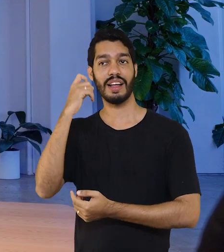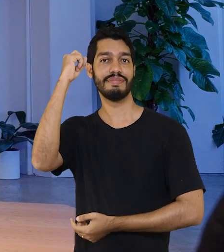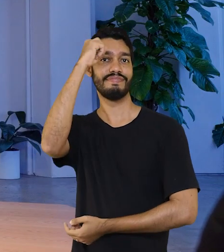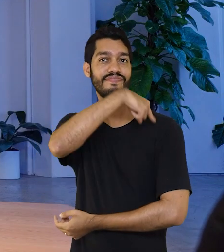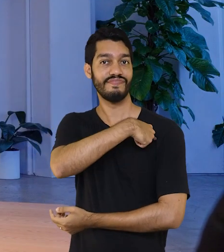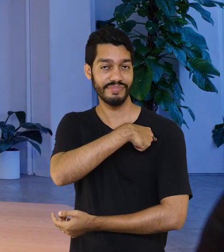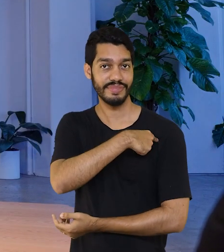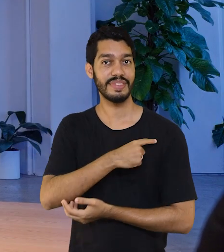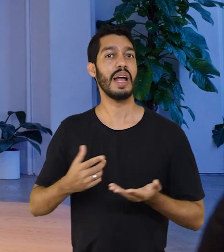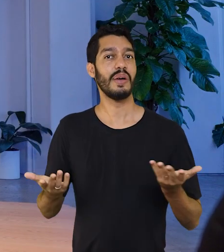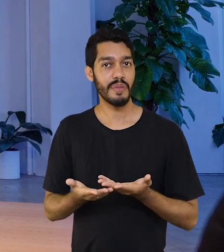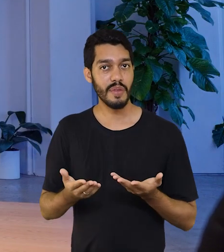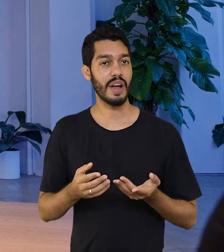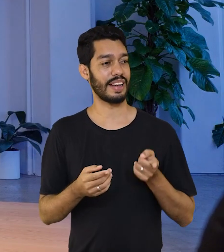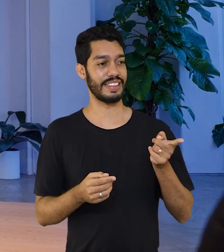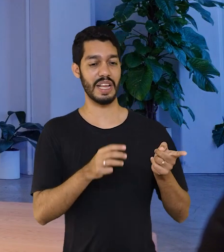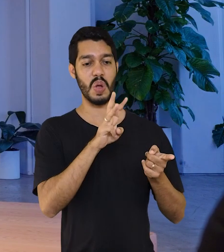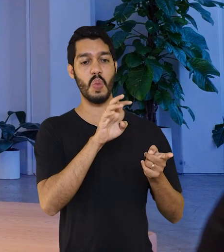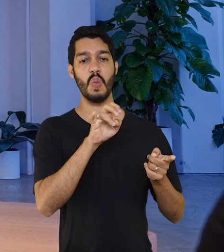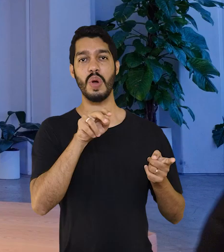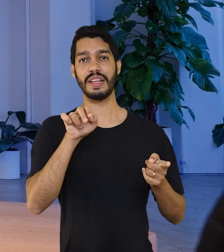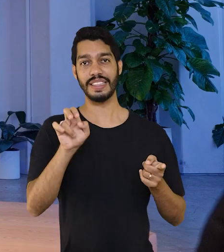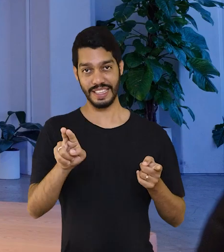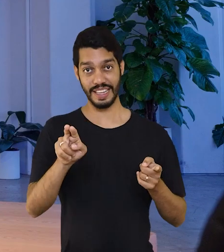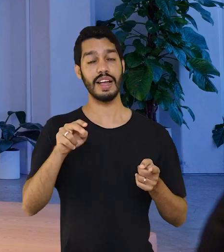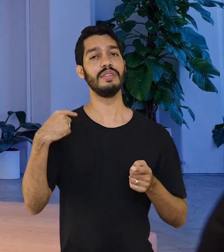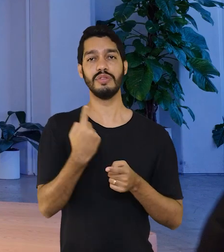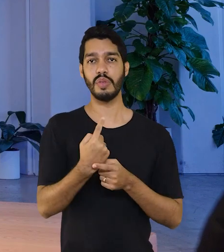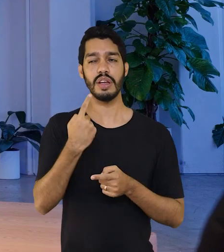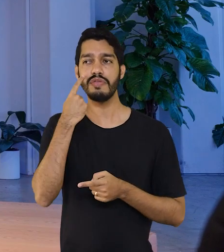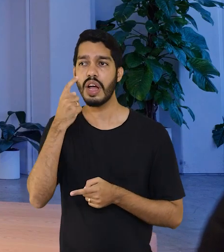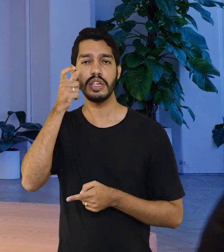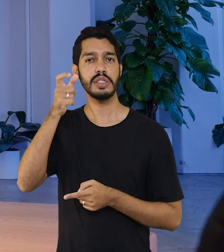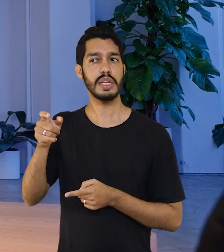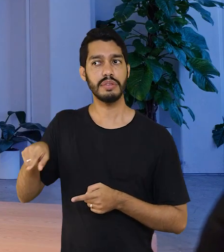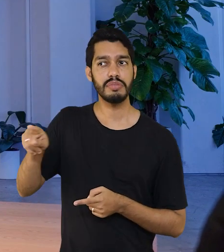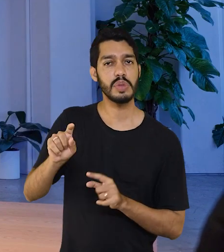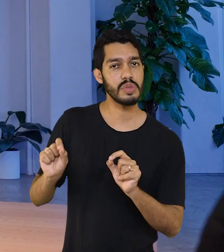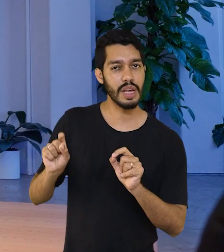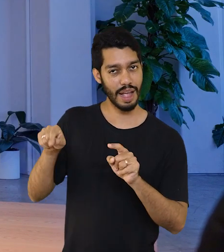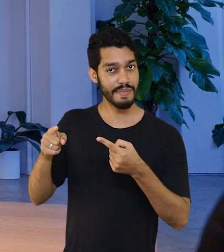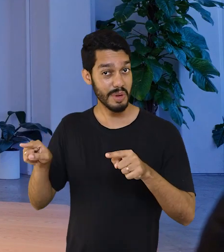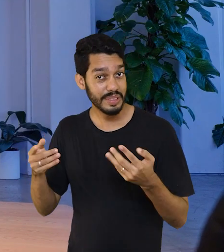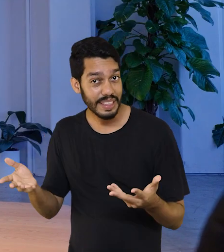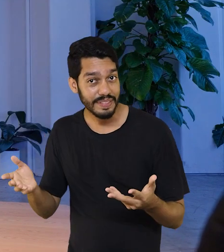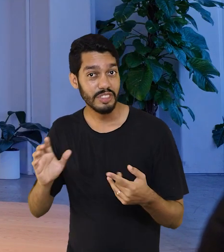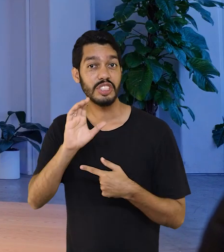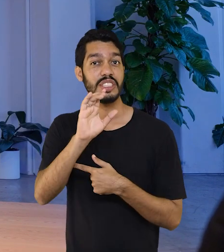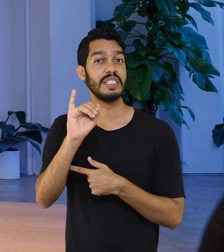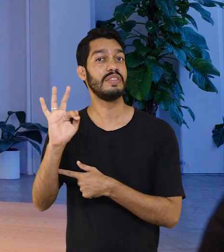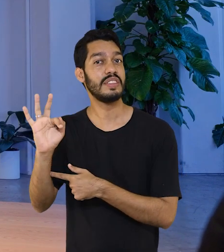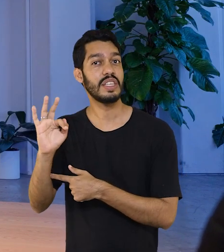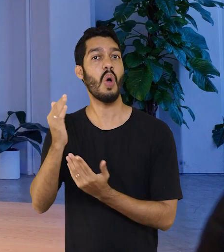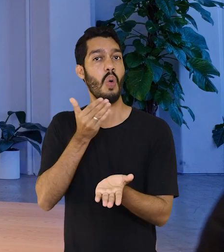desafio que a gente sempre teve. E aí, em cima desse insight da Winning, a gente traz outras informações. Por exemplo, quais são os interesses dessa audiência? É música. E